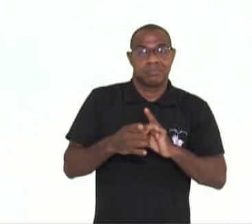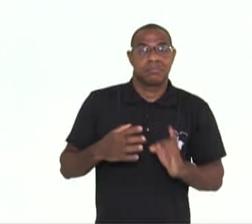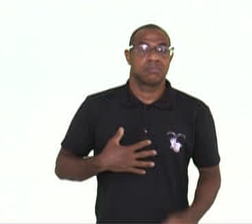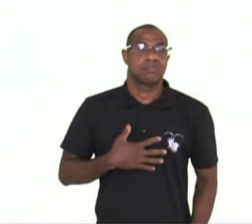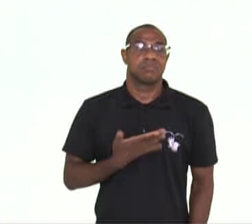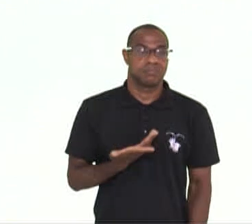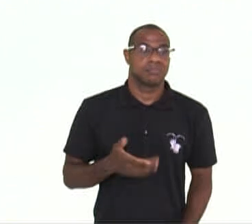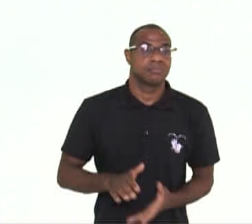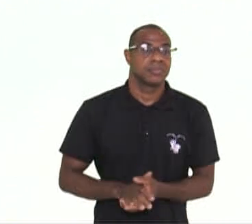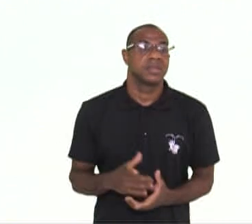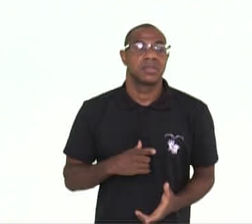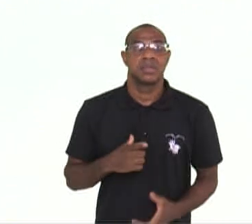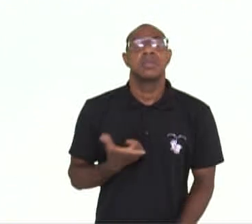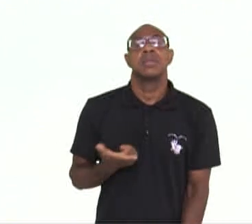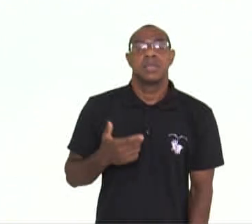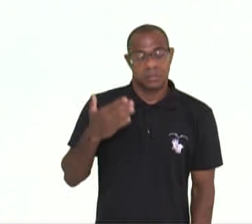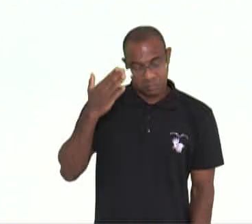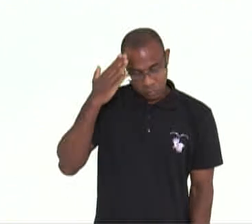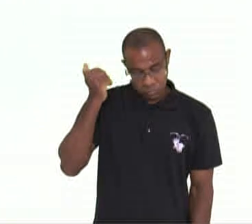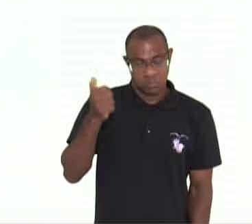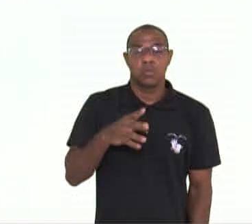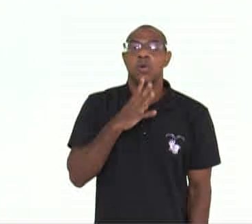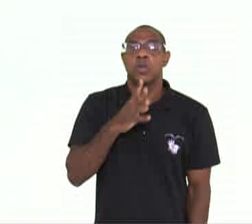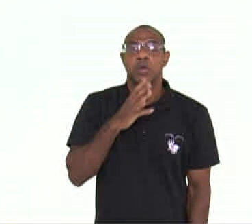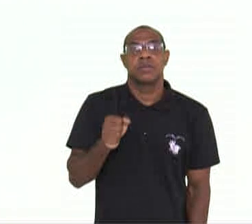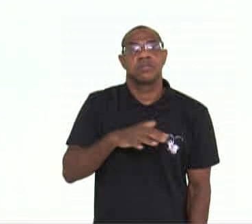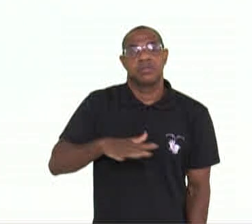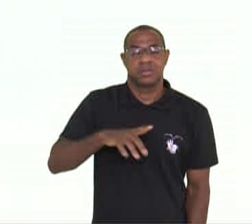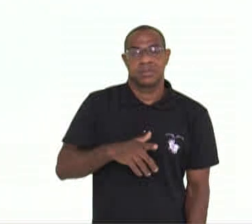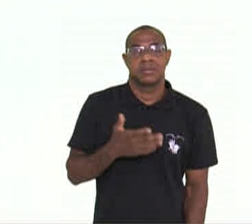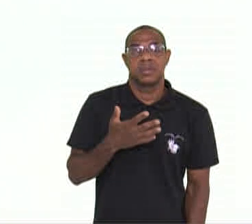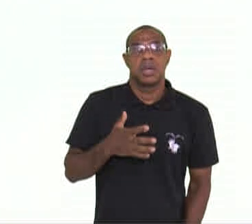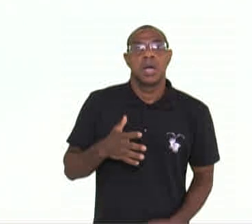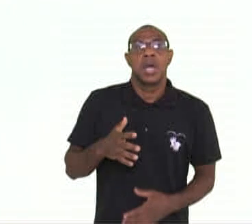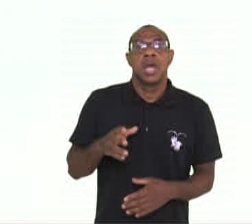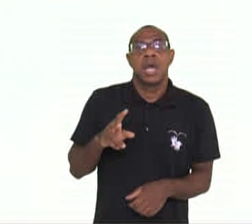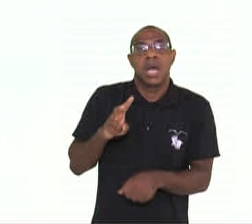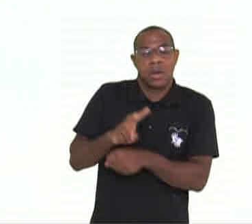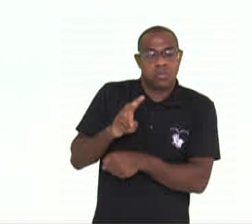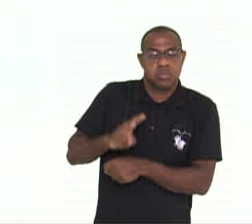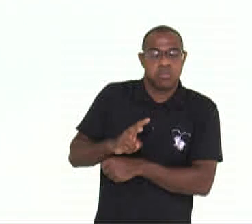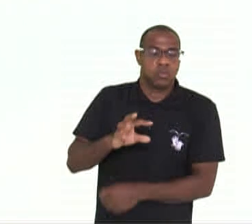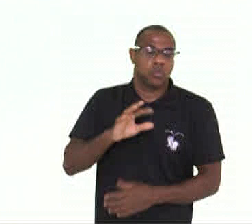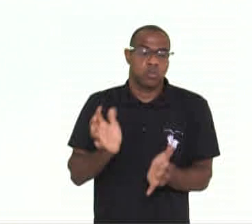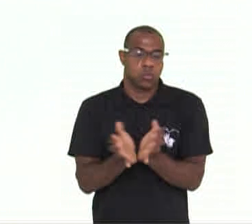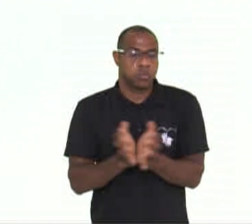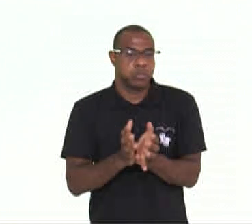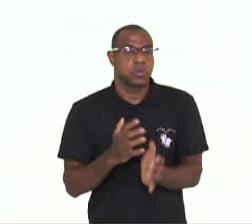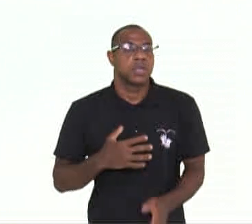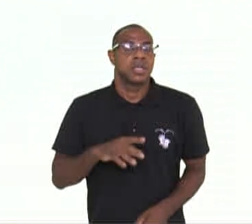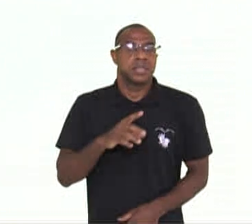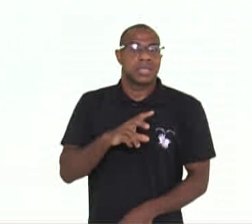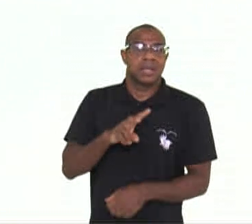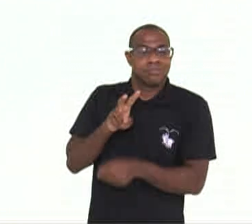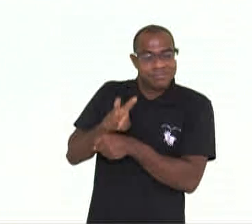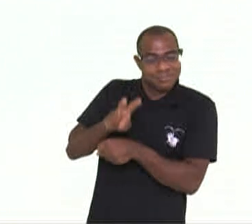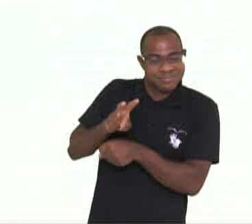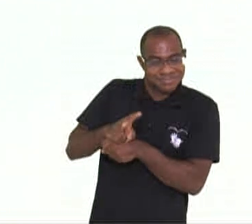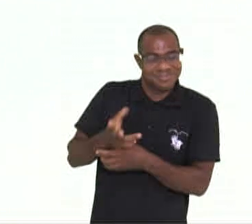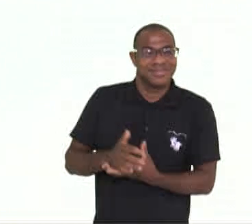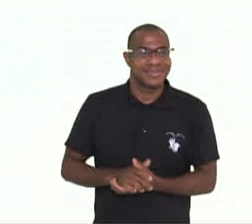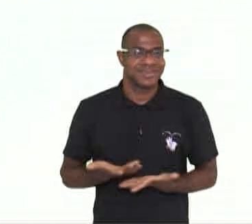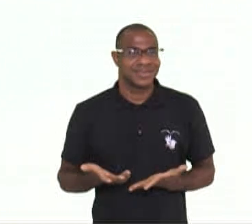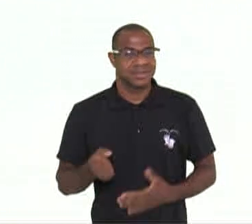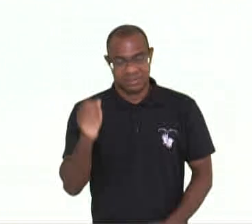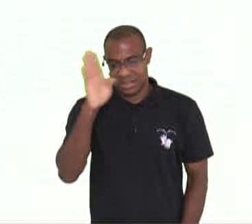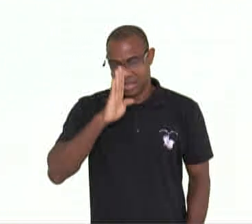parentesco com chefes da Guarda Nacional, o Visconde de Ouro Preto. Então, tudo está caminhando para